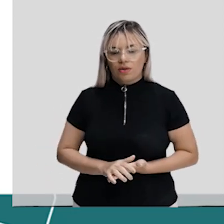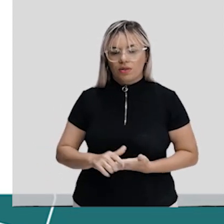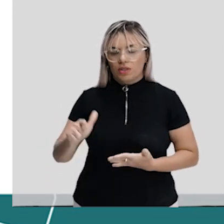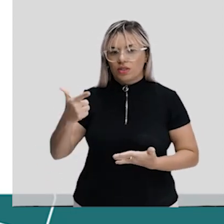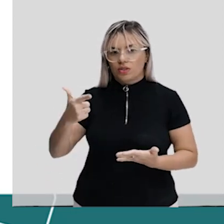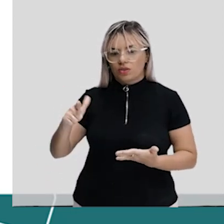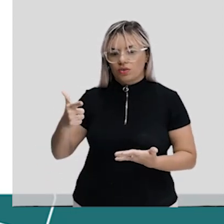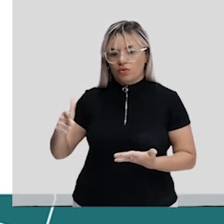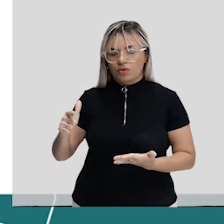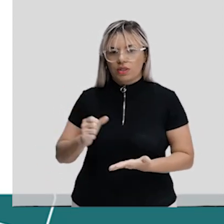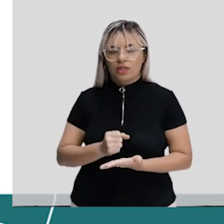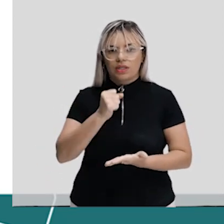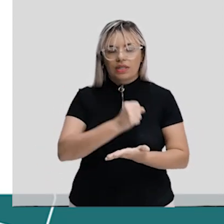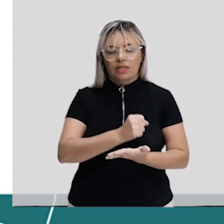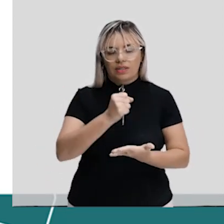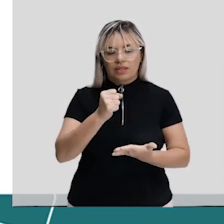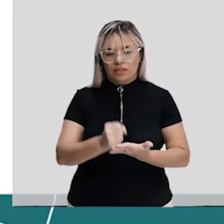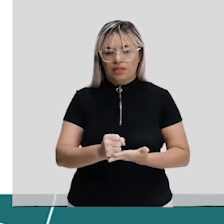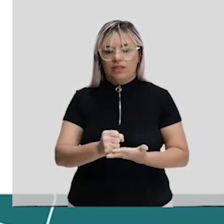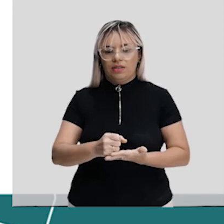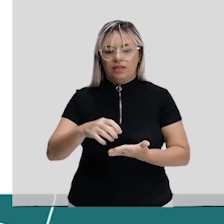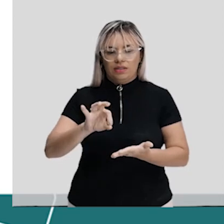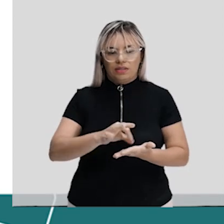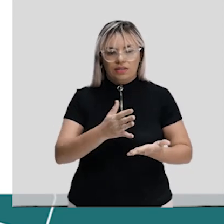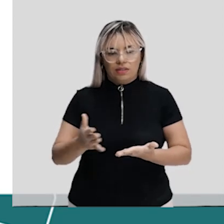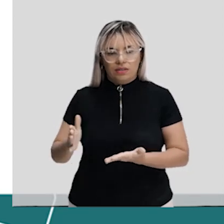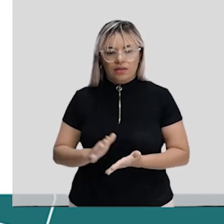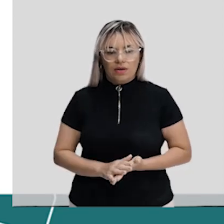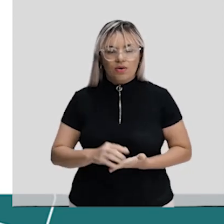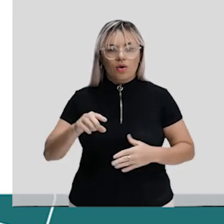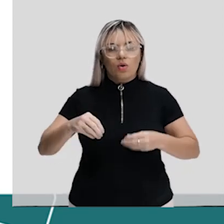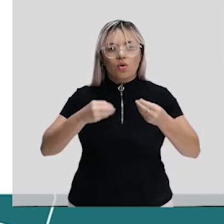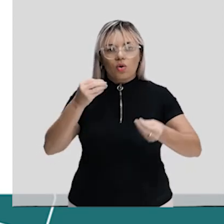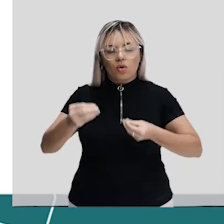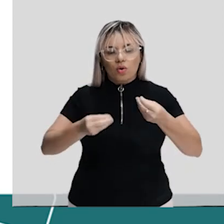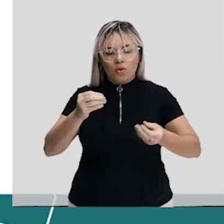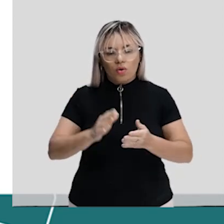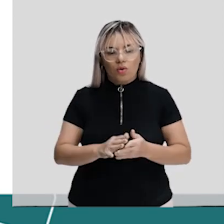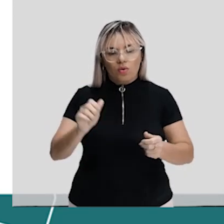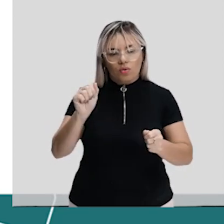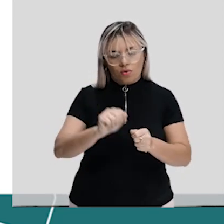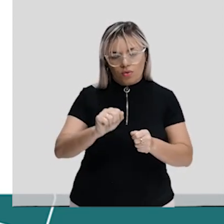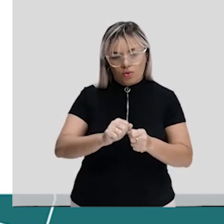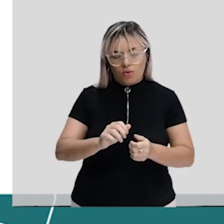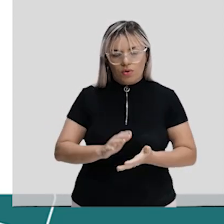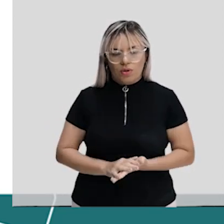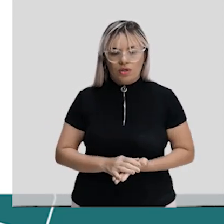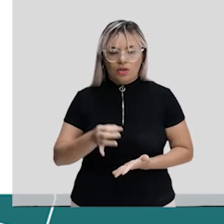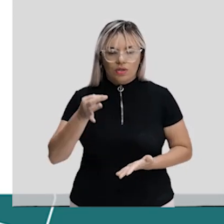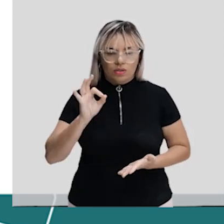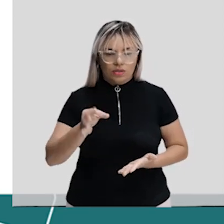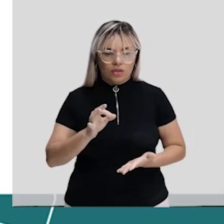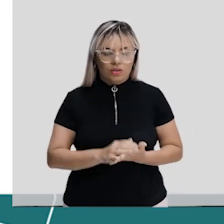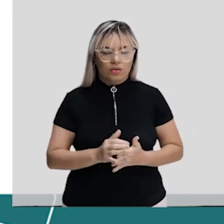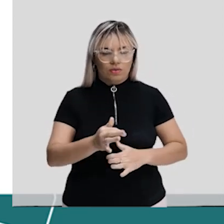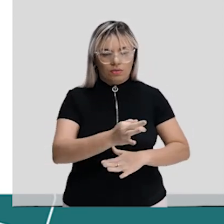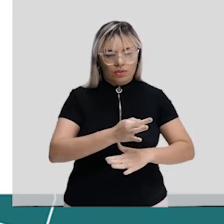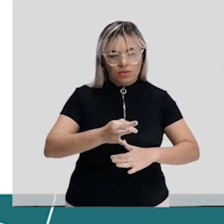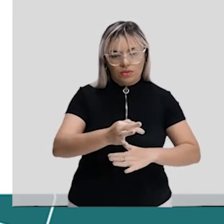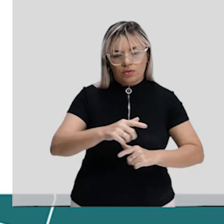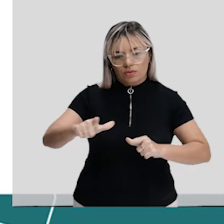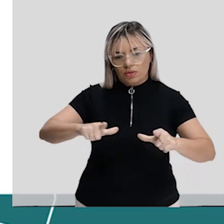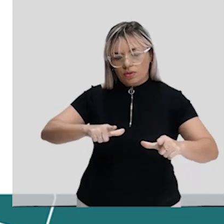Beleza. Para regularizar os empregadores informais que estão nas atividades ligadas ao turismo, o número